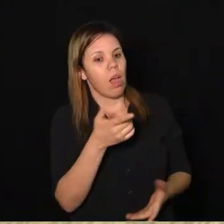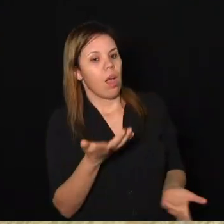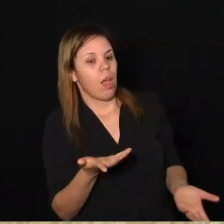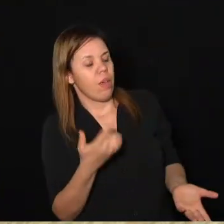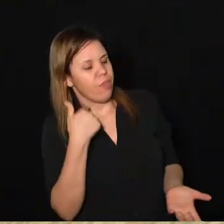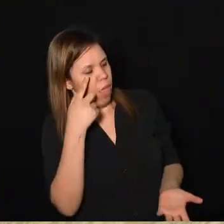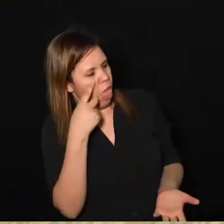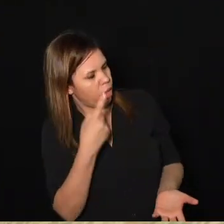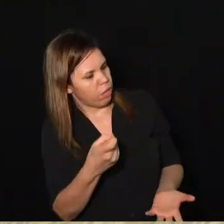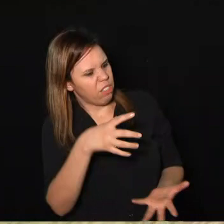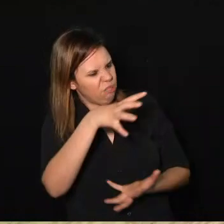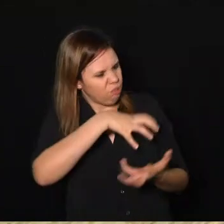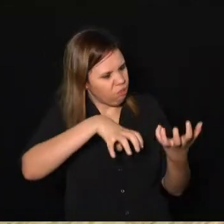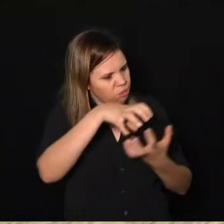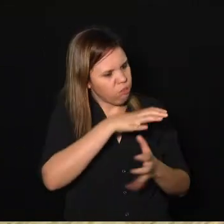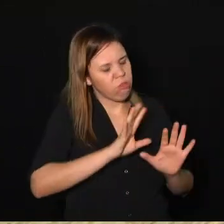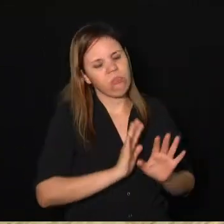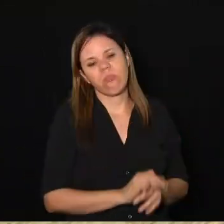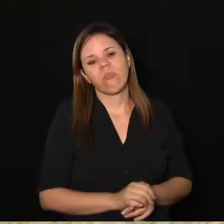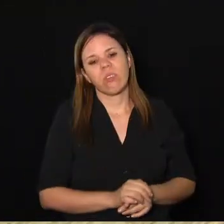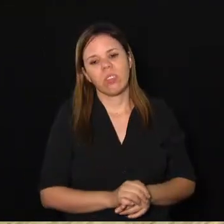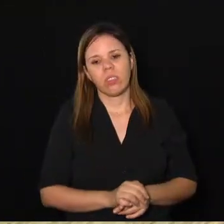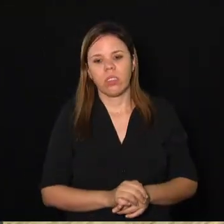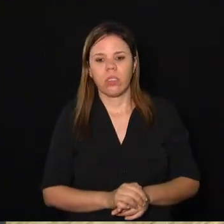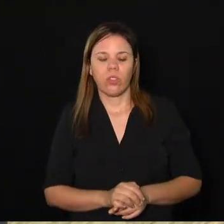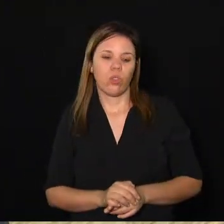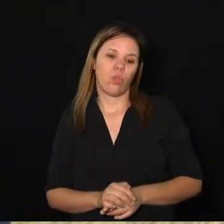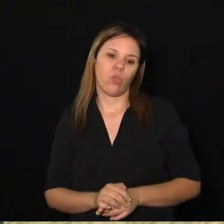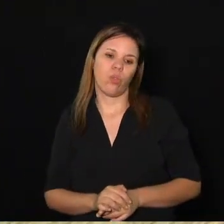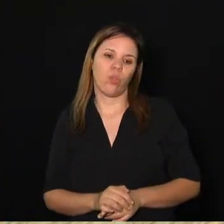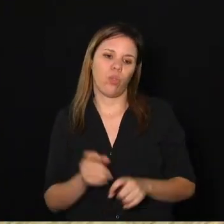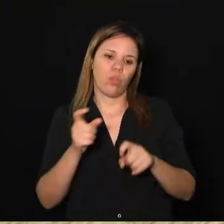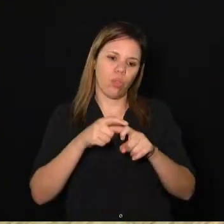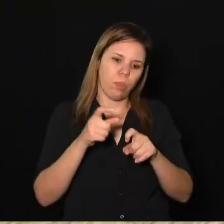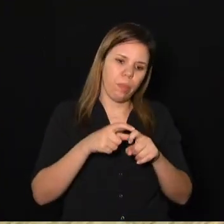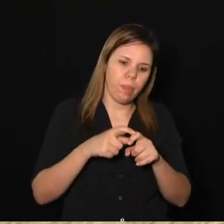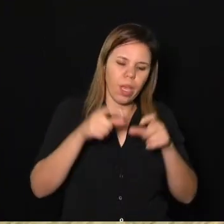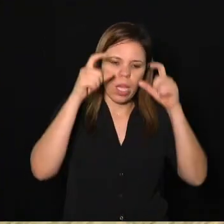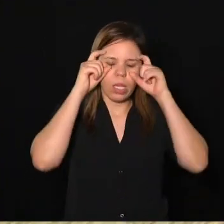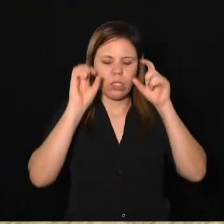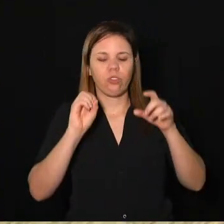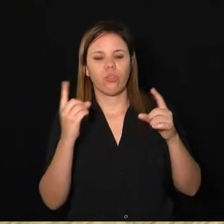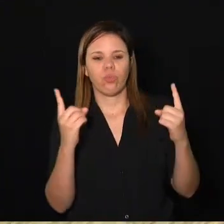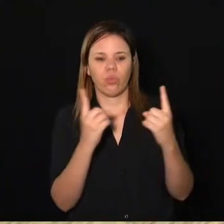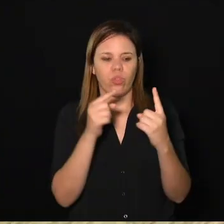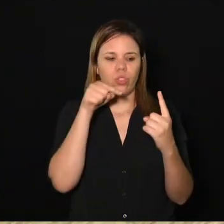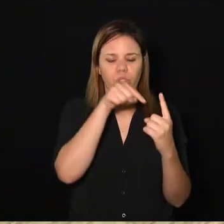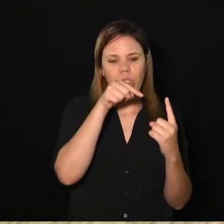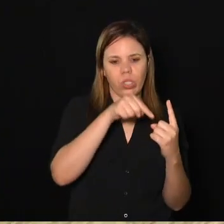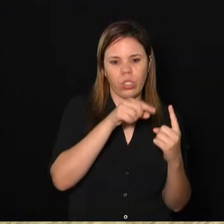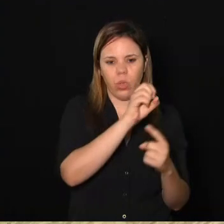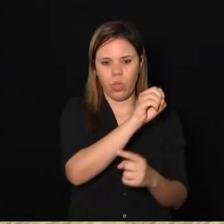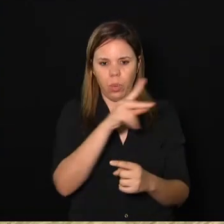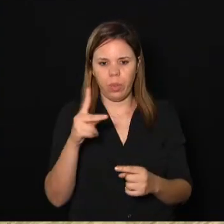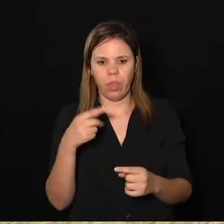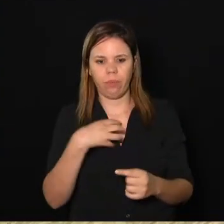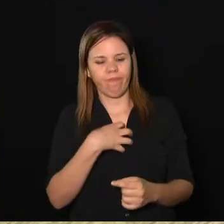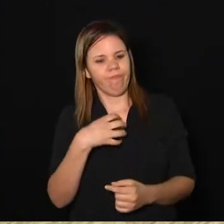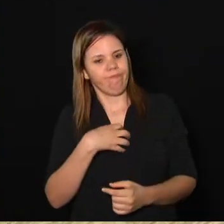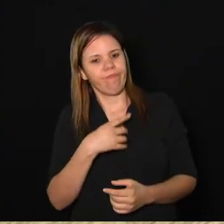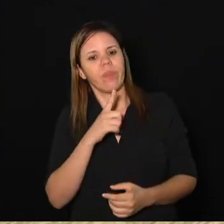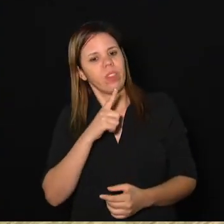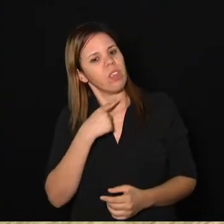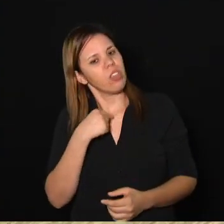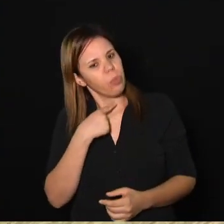conflito de interesse entre os oftalmologistas e os optometristas, mas eu senti que há uma